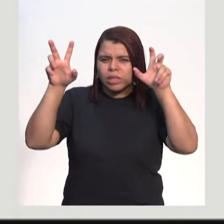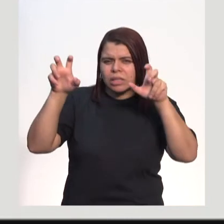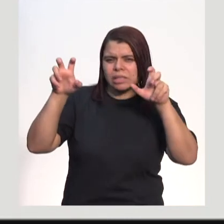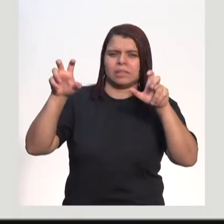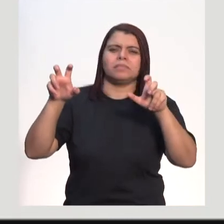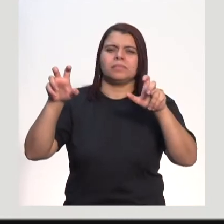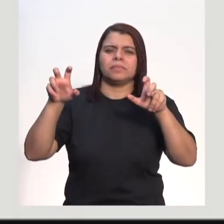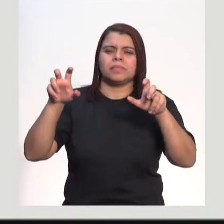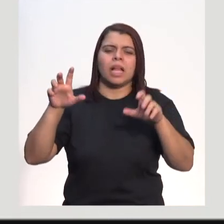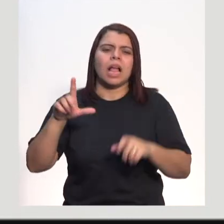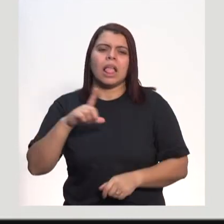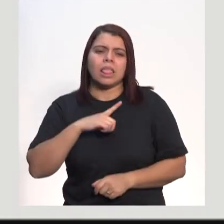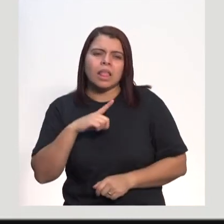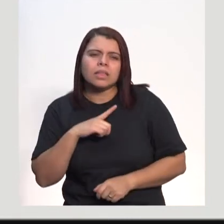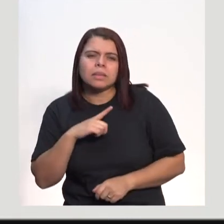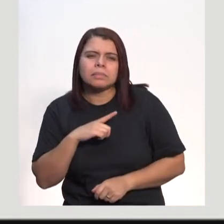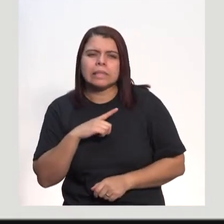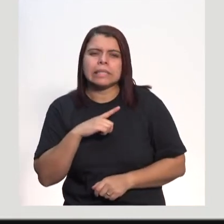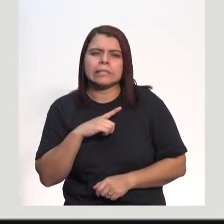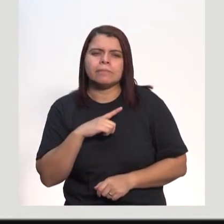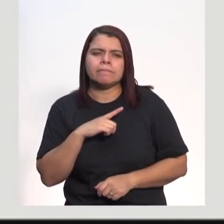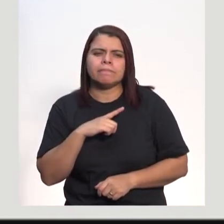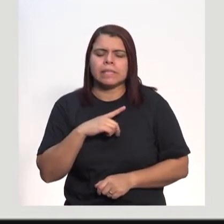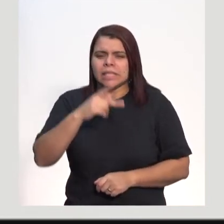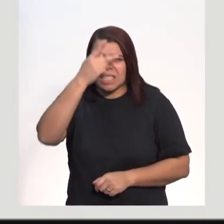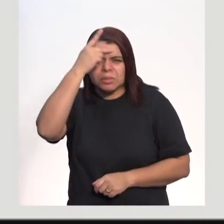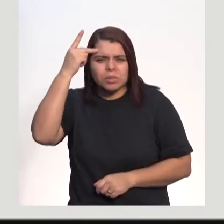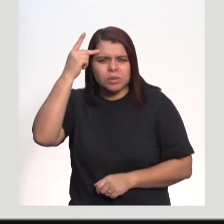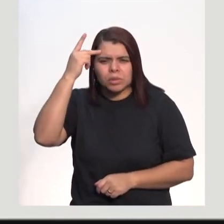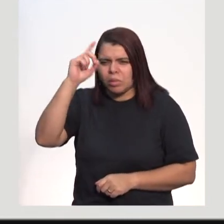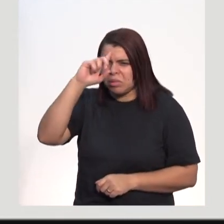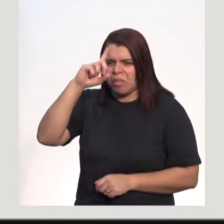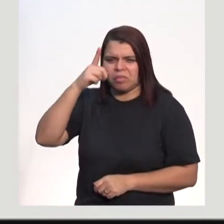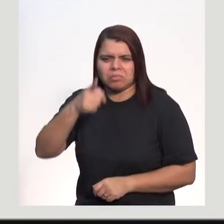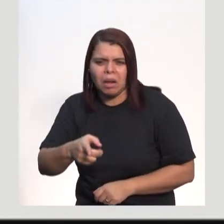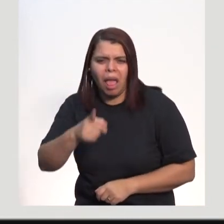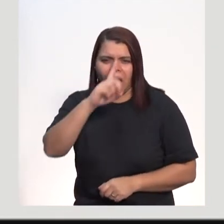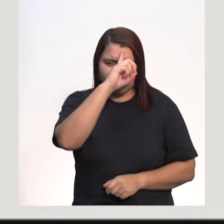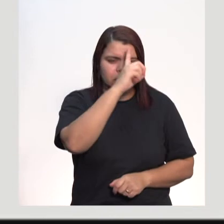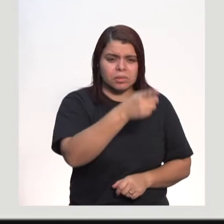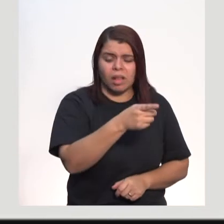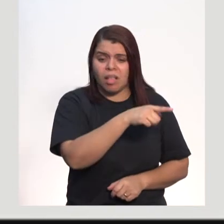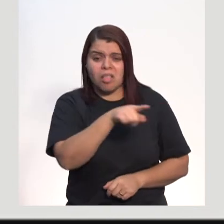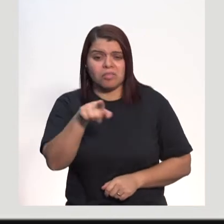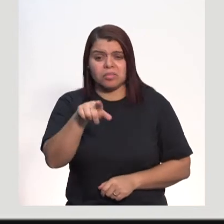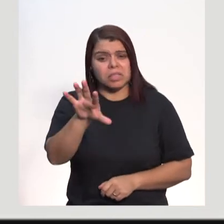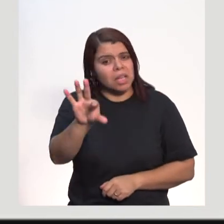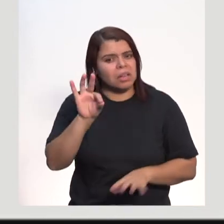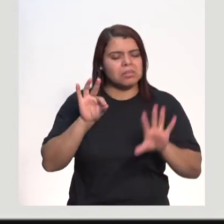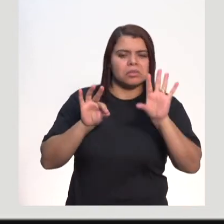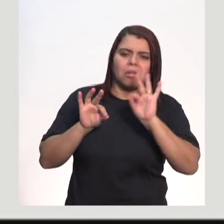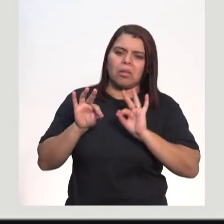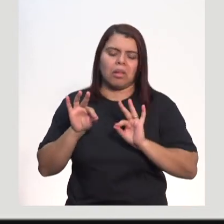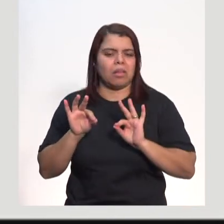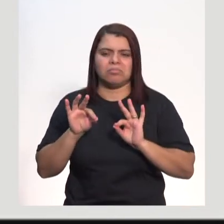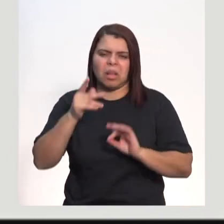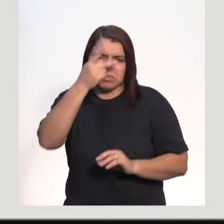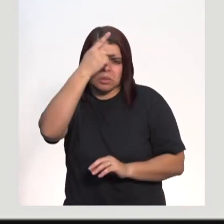adicione os participantes que são obrigatórios, caso tenha participantes opcionais é só clicar em Opcional.